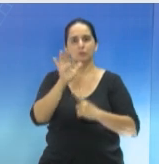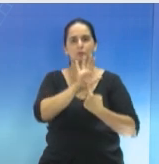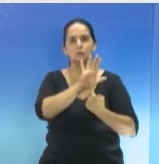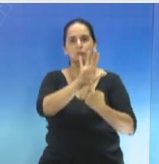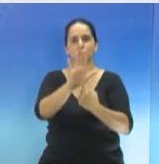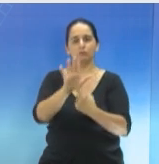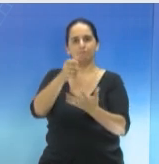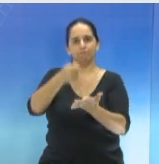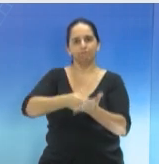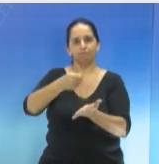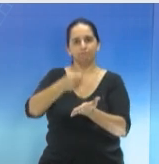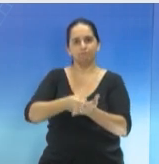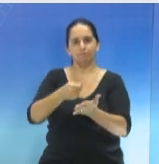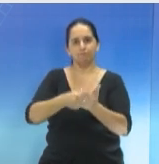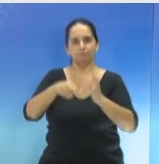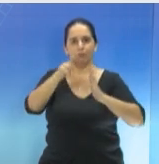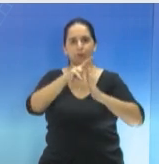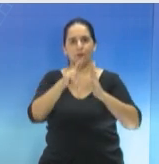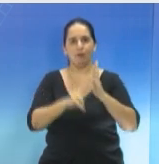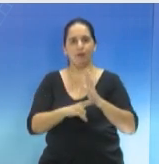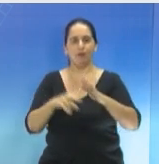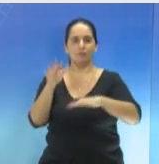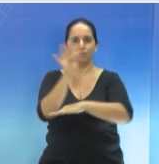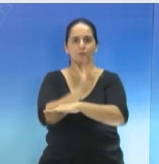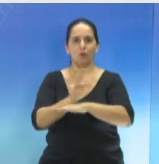é exigida, então, a norma culta.